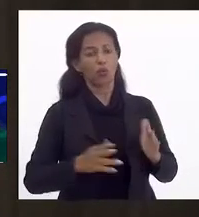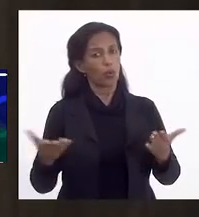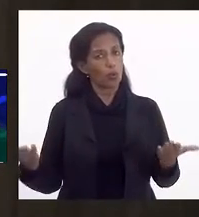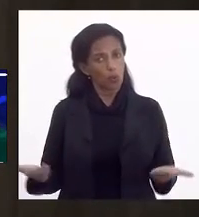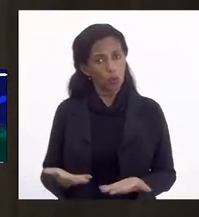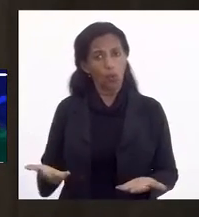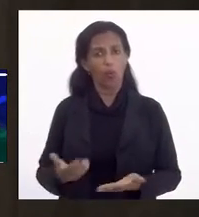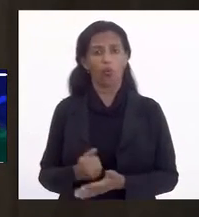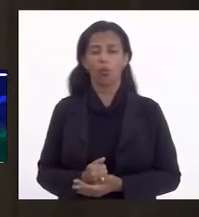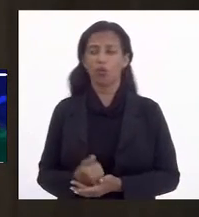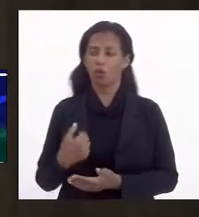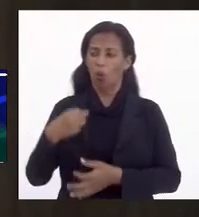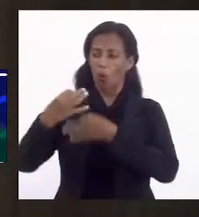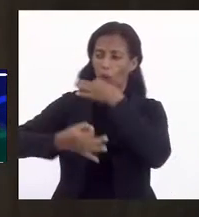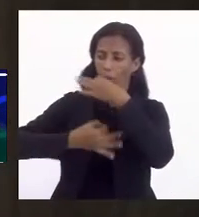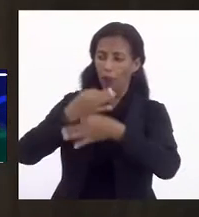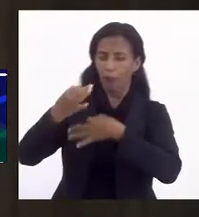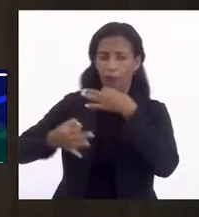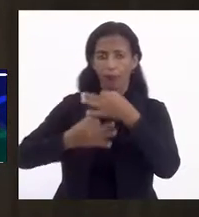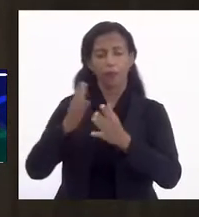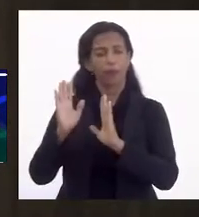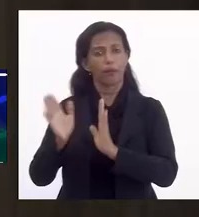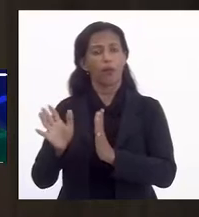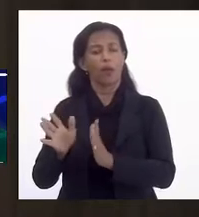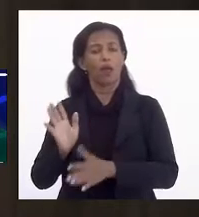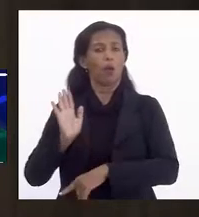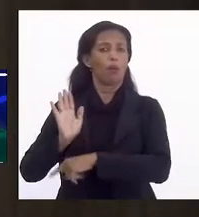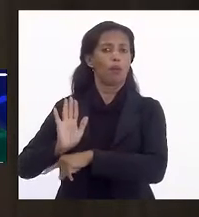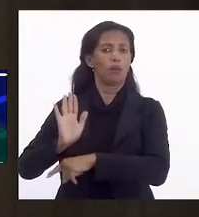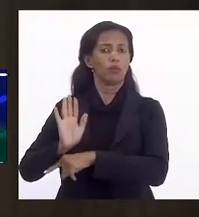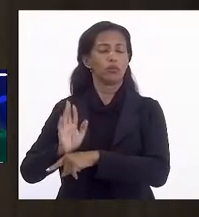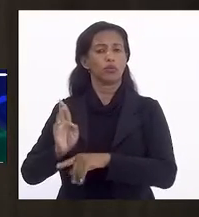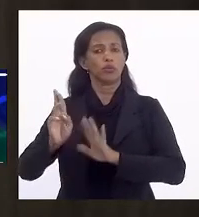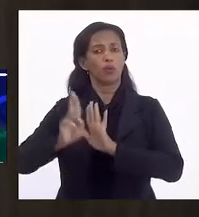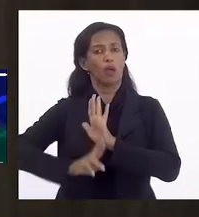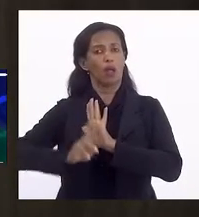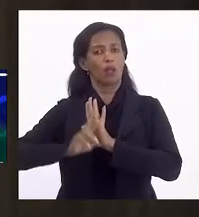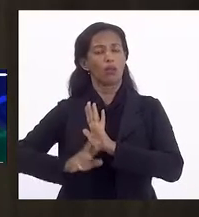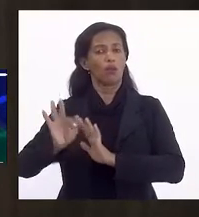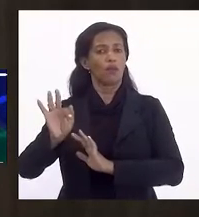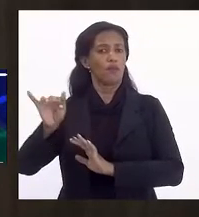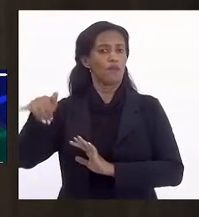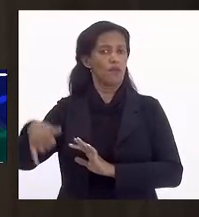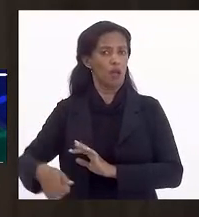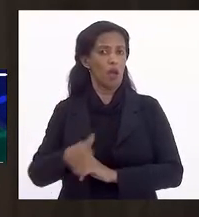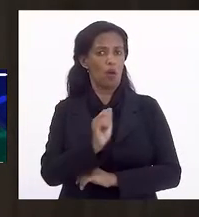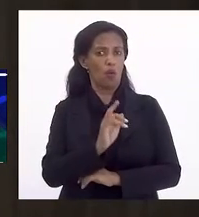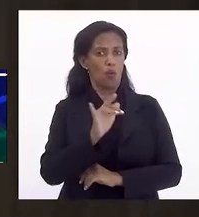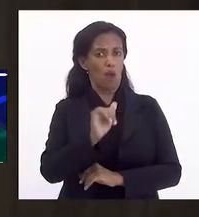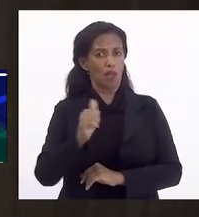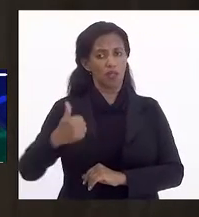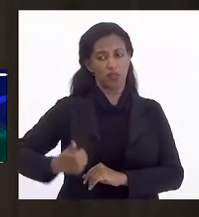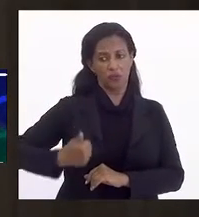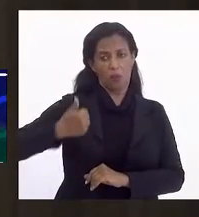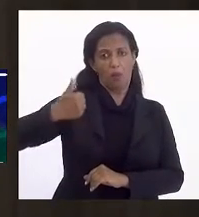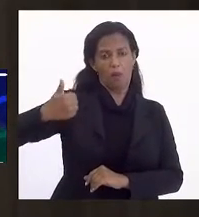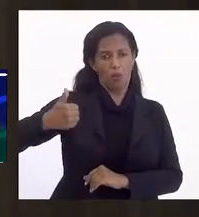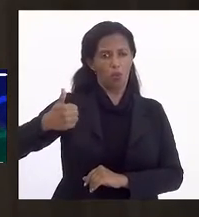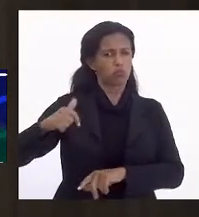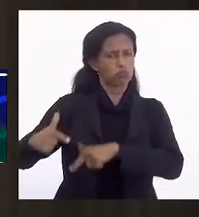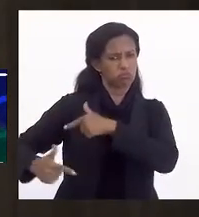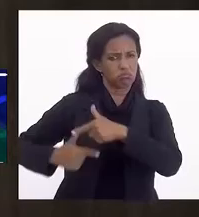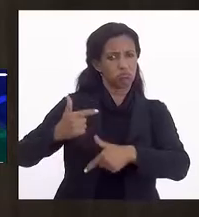mesmo eu ofereci várias sugestões como contribuições ao nosso relatório final. O Átila já tinha feito uma primeira e boa